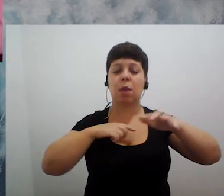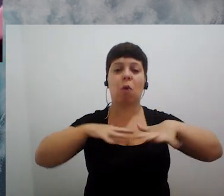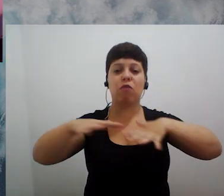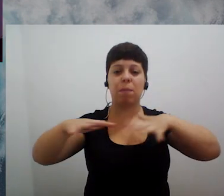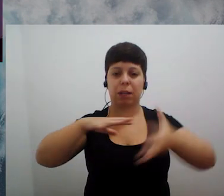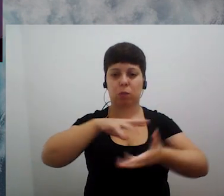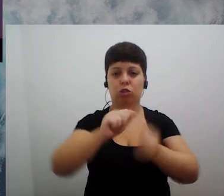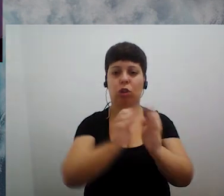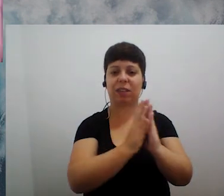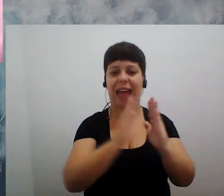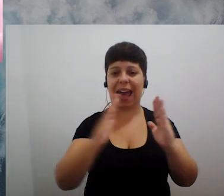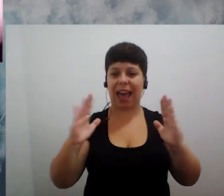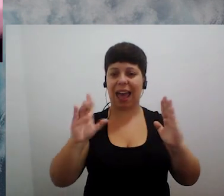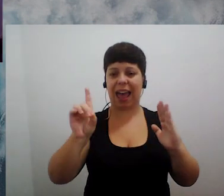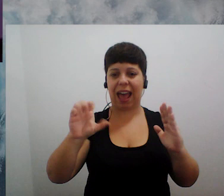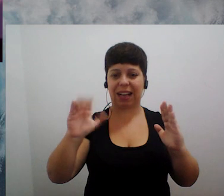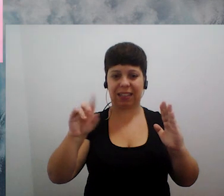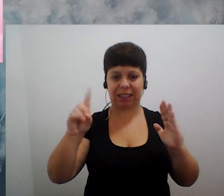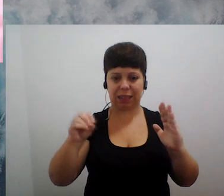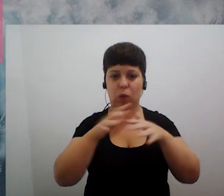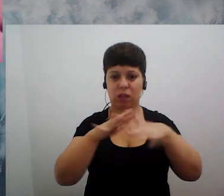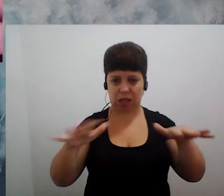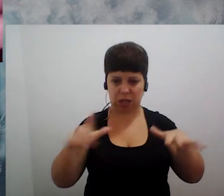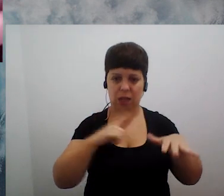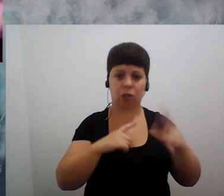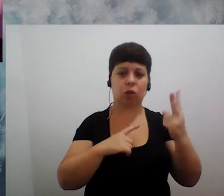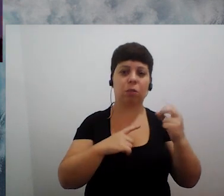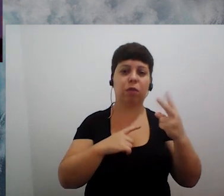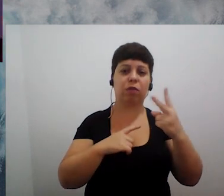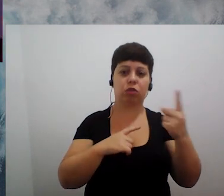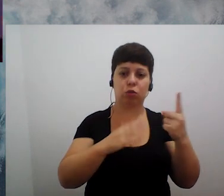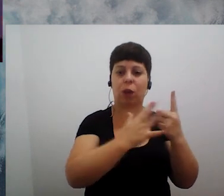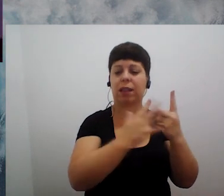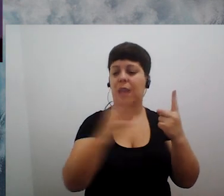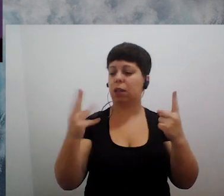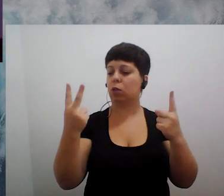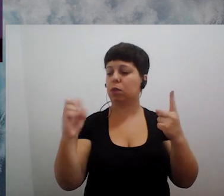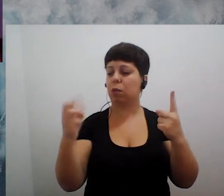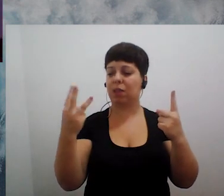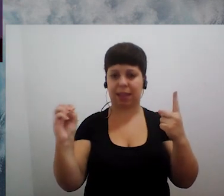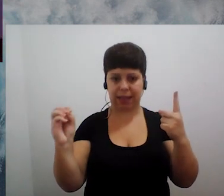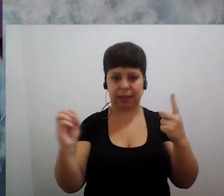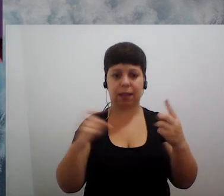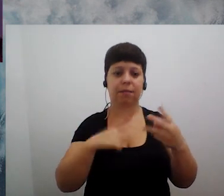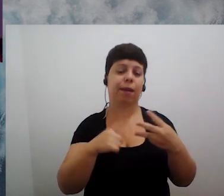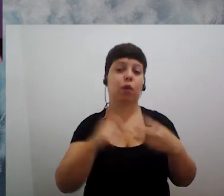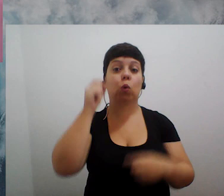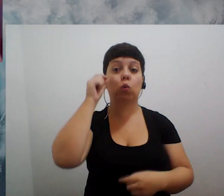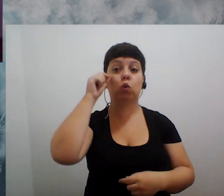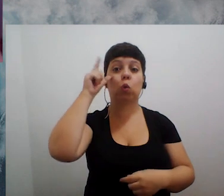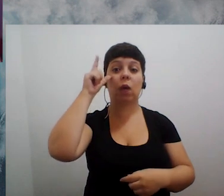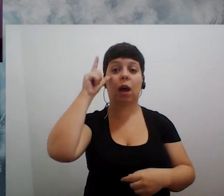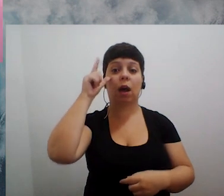Né? Assim, tem o movimento mundial, a década do oceano, que a gente tem agora de 2021 a 2030. Existe um negócio